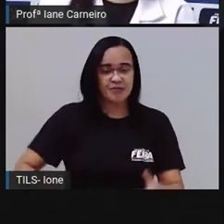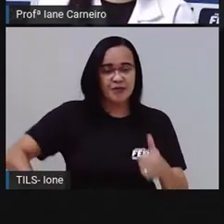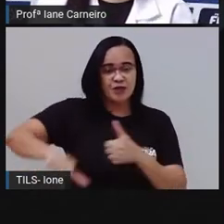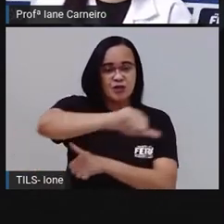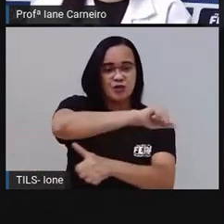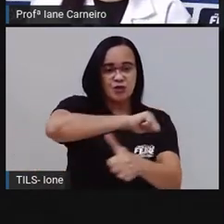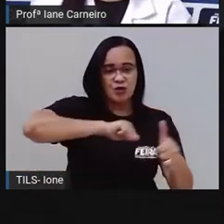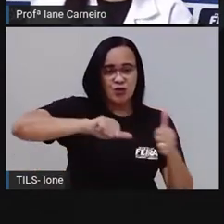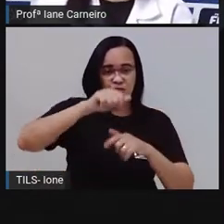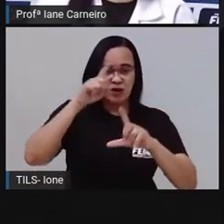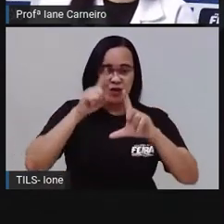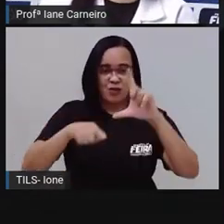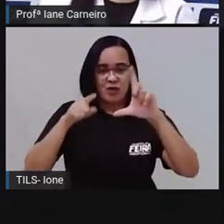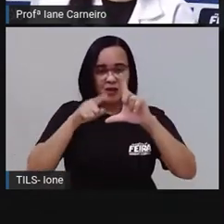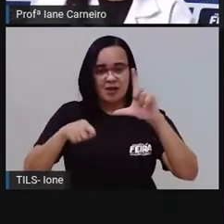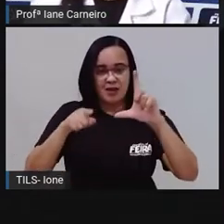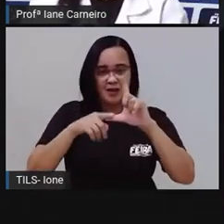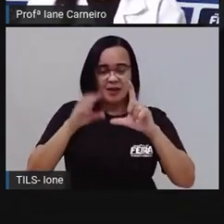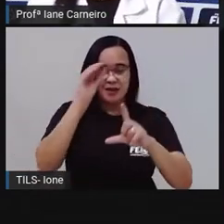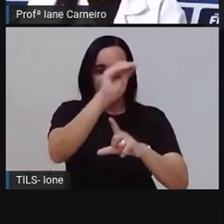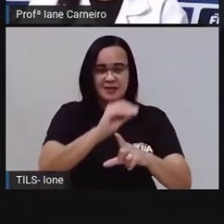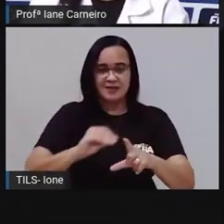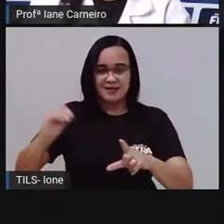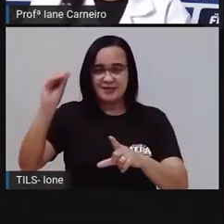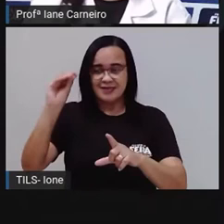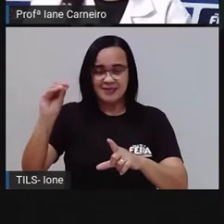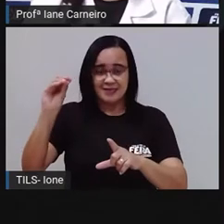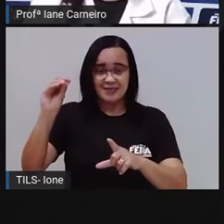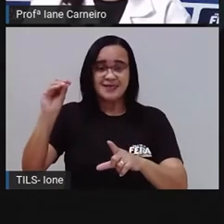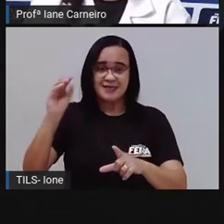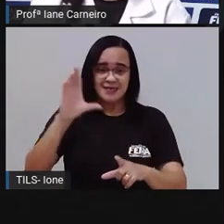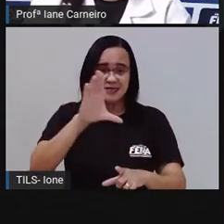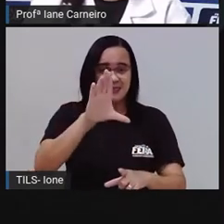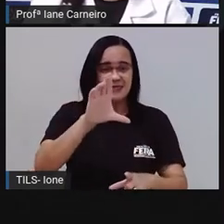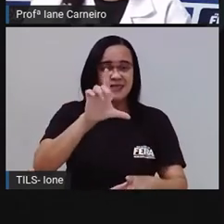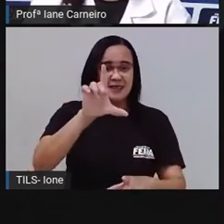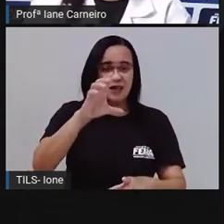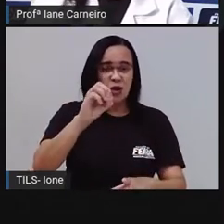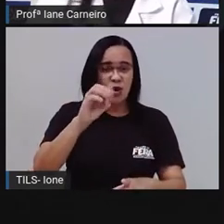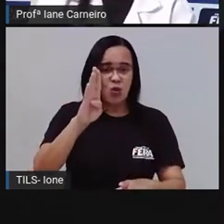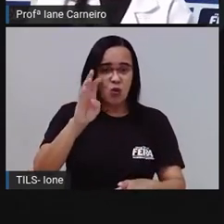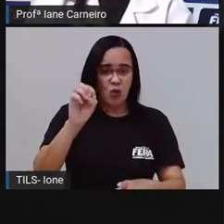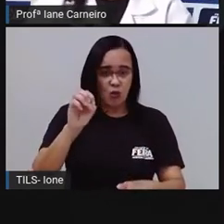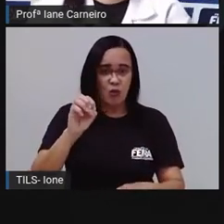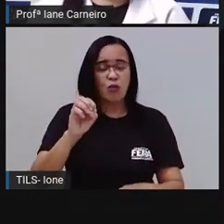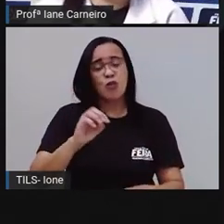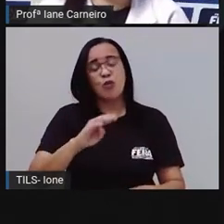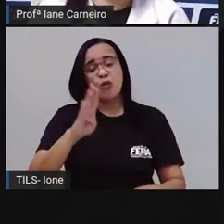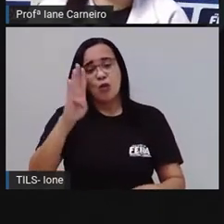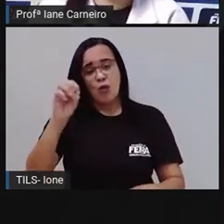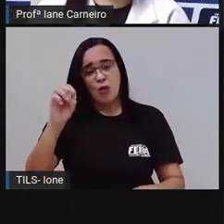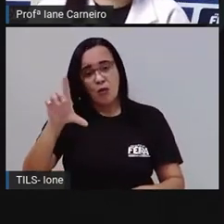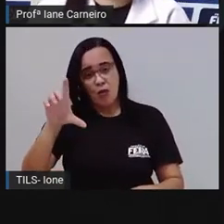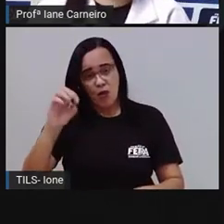Trocando o lê de lugar com o B. Lobo, bolo.